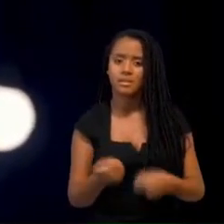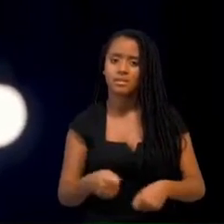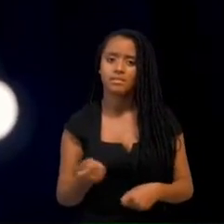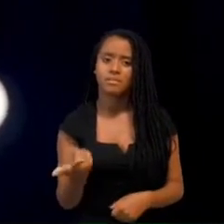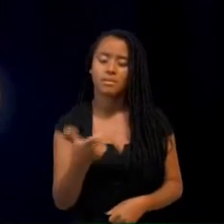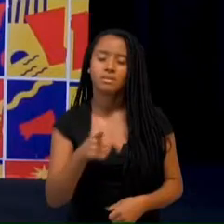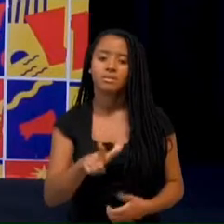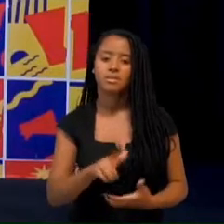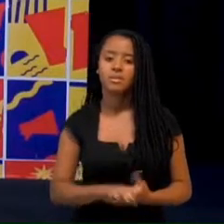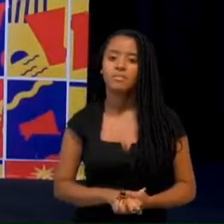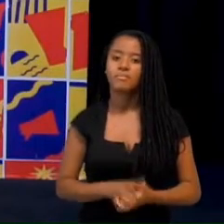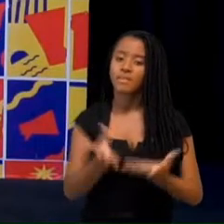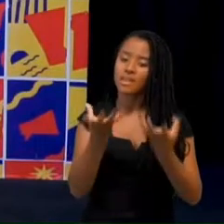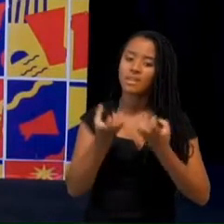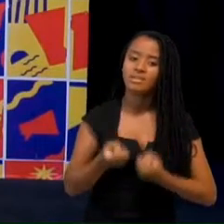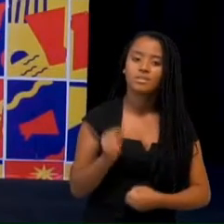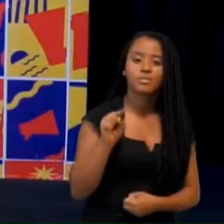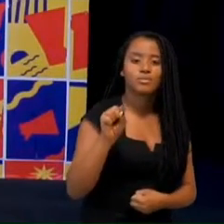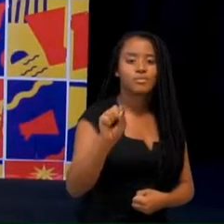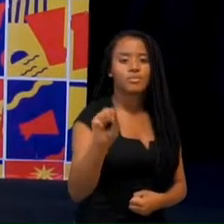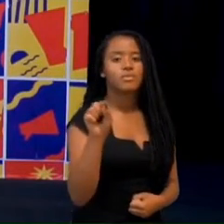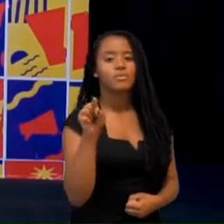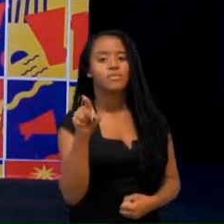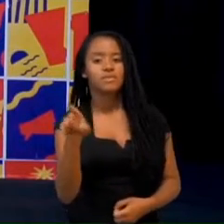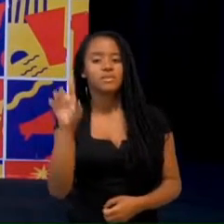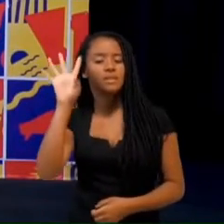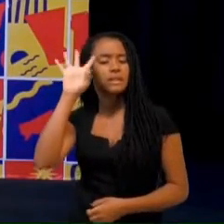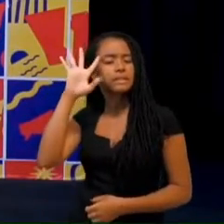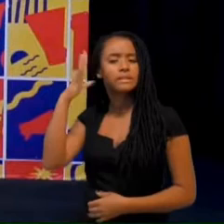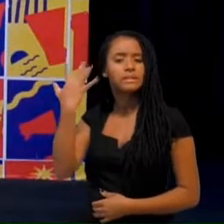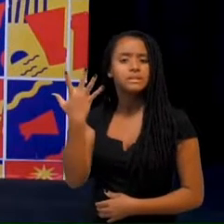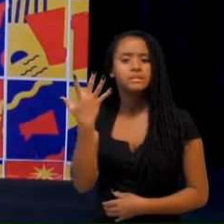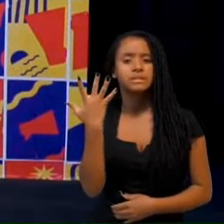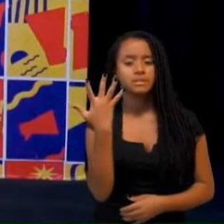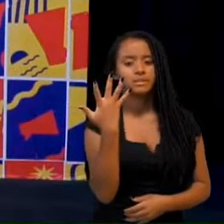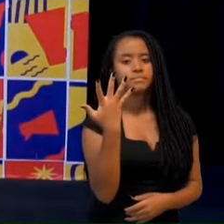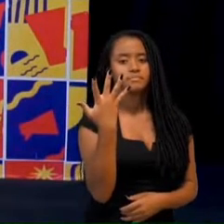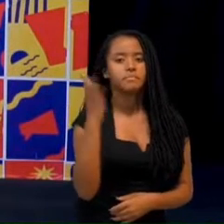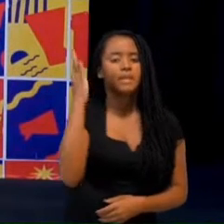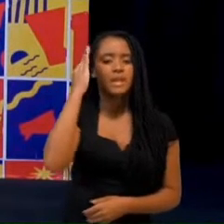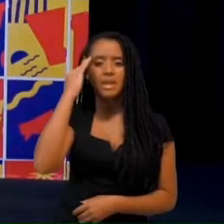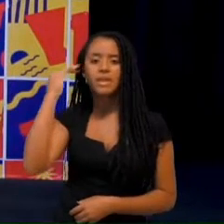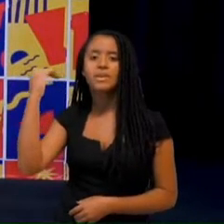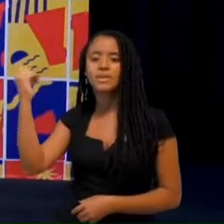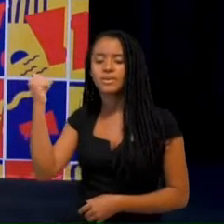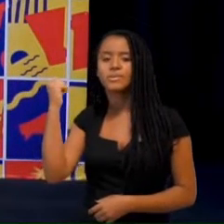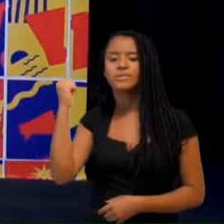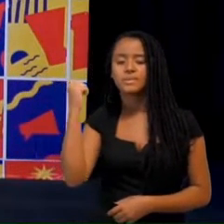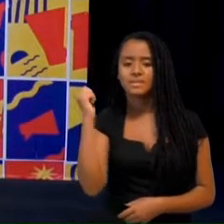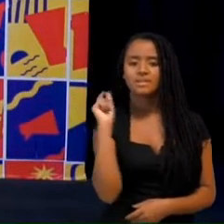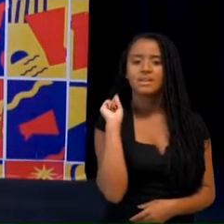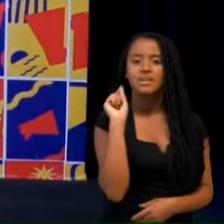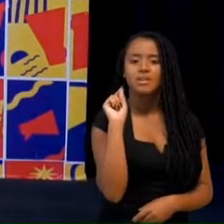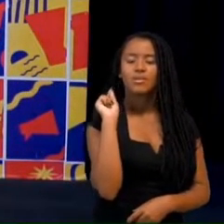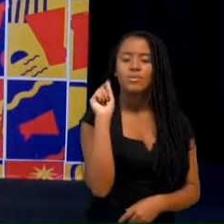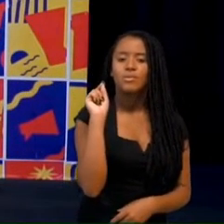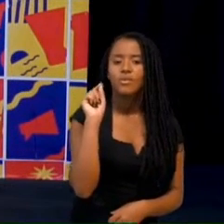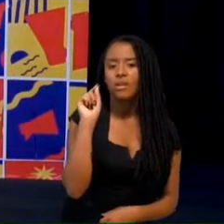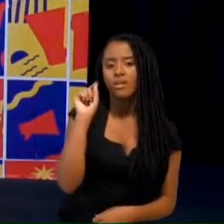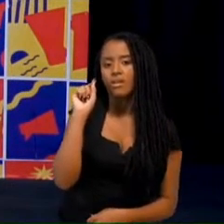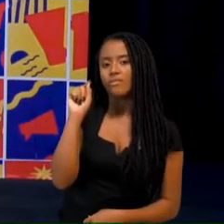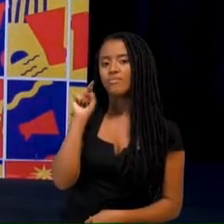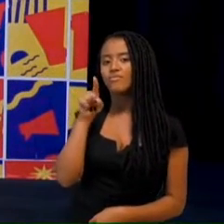repetir Aceito o que você decide eu sei que quando a casa